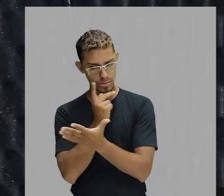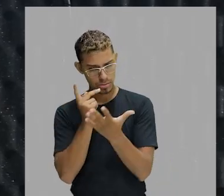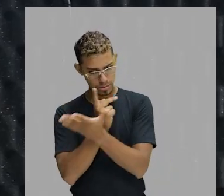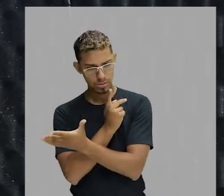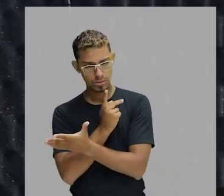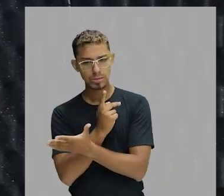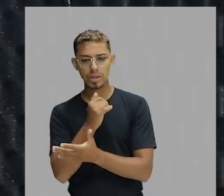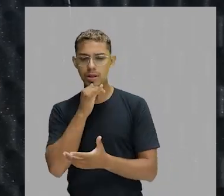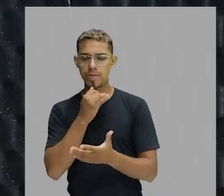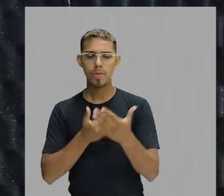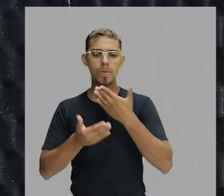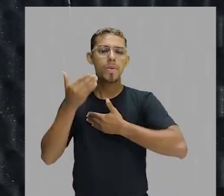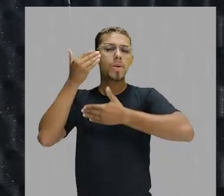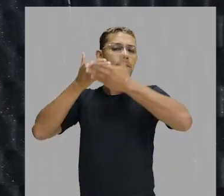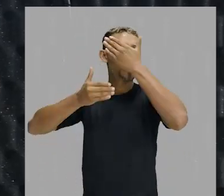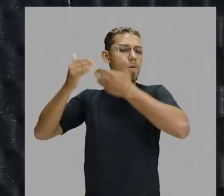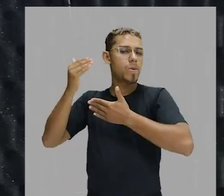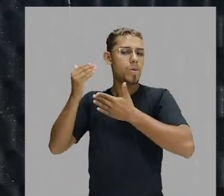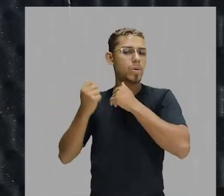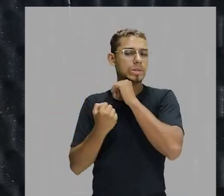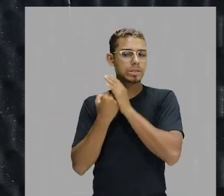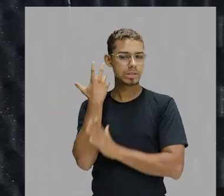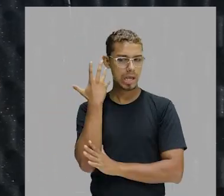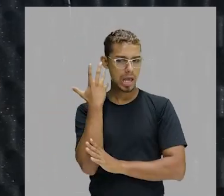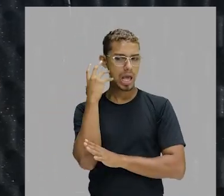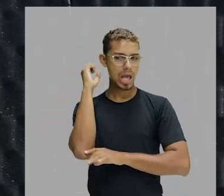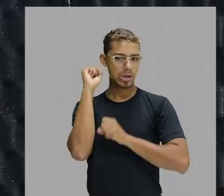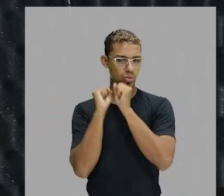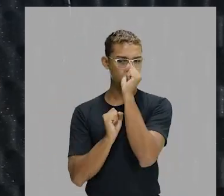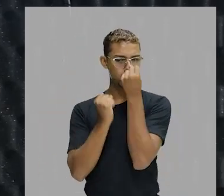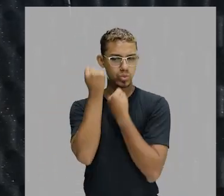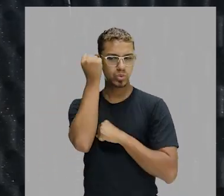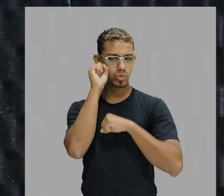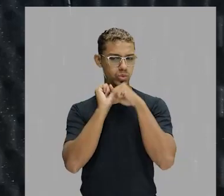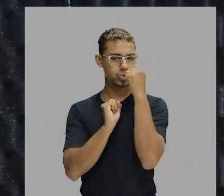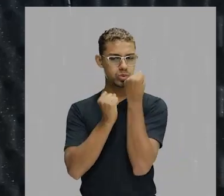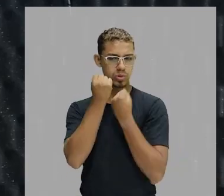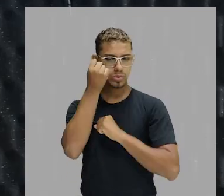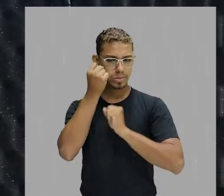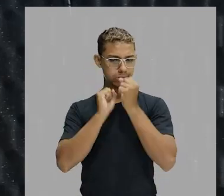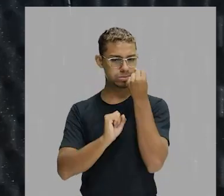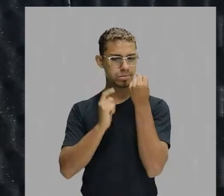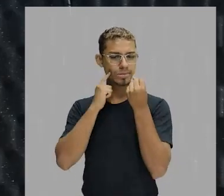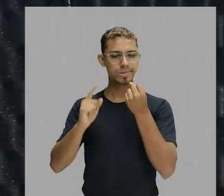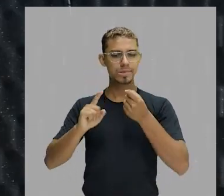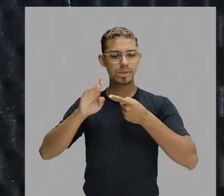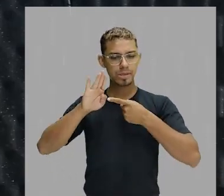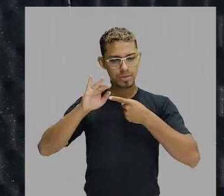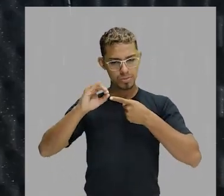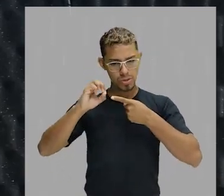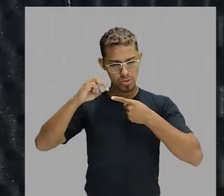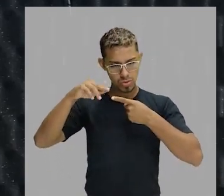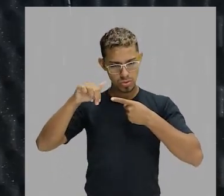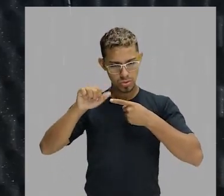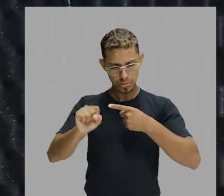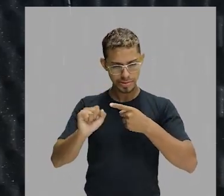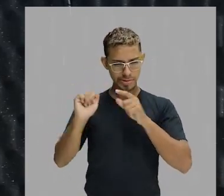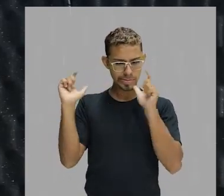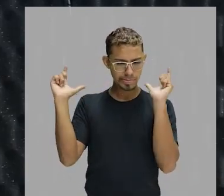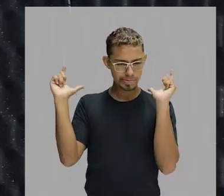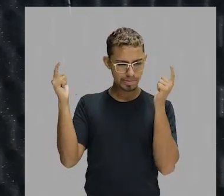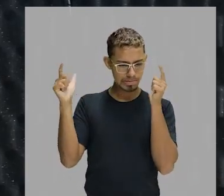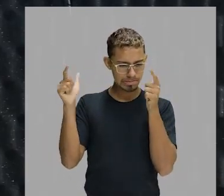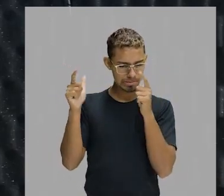o início da nossa industrialização e urbanização, né, os nossos biomas eles vêm sendo degradados em grande quantidade, tanto para